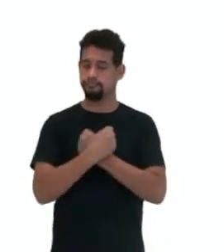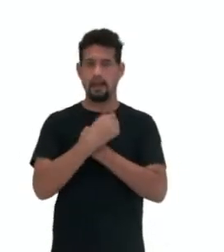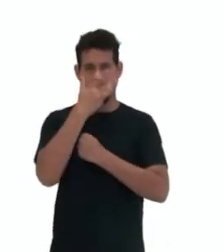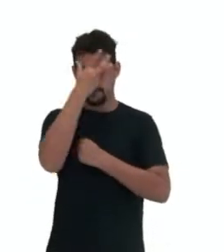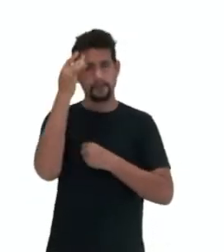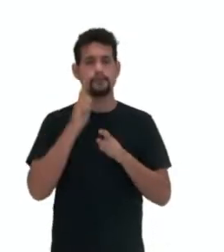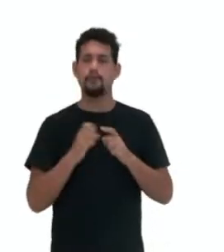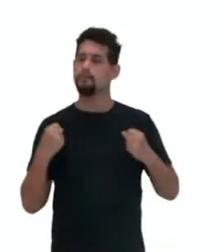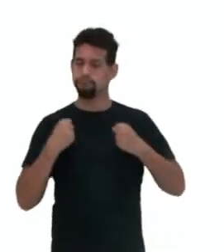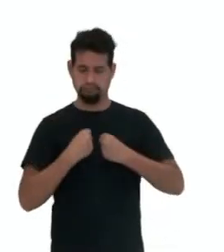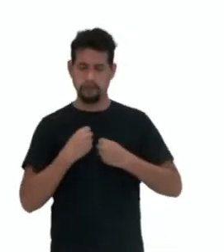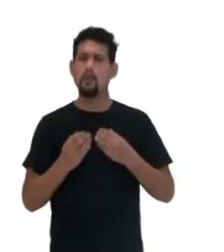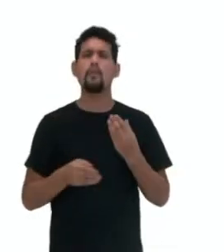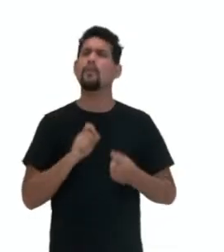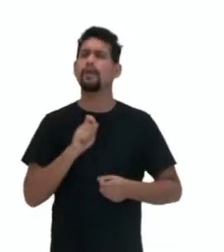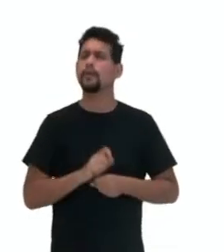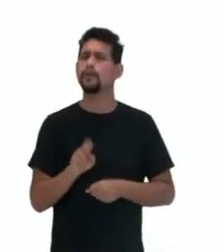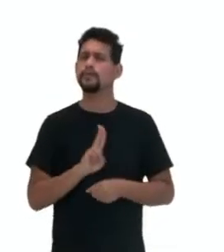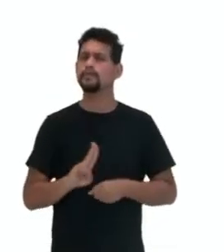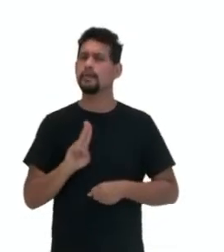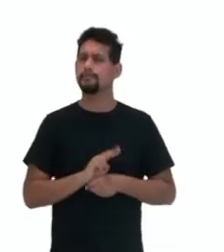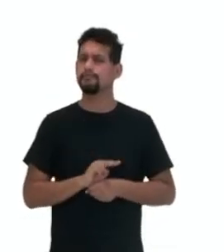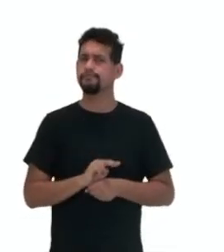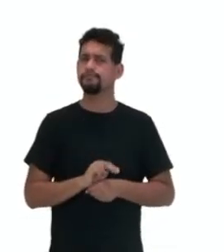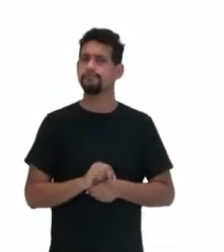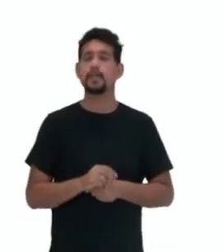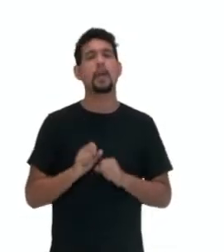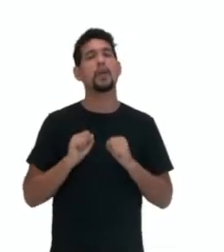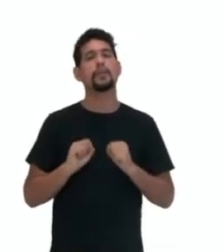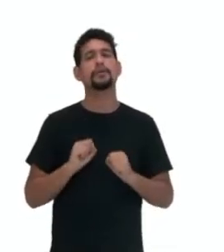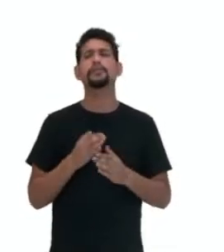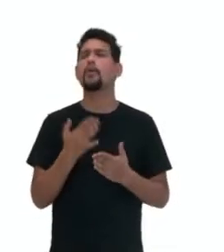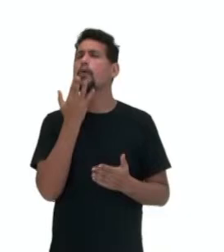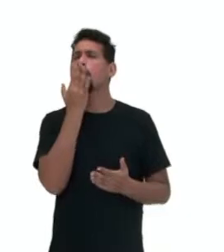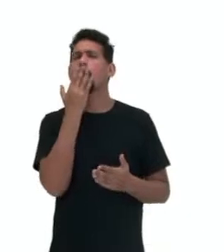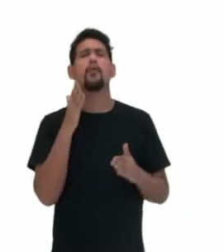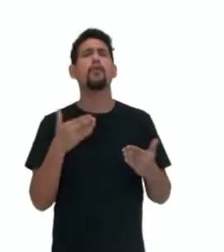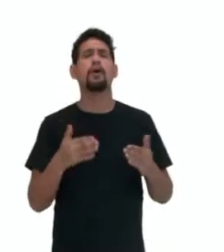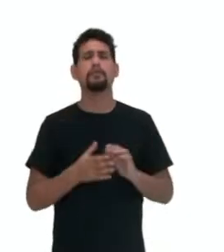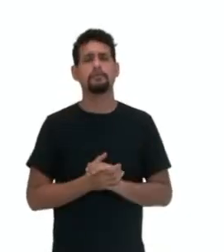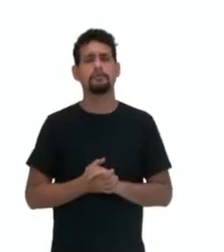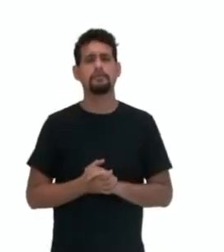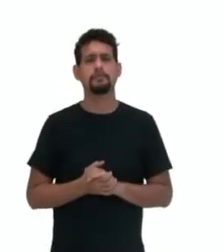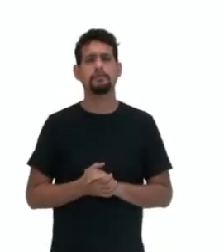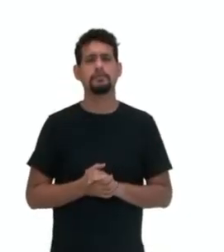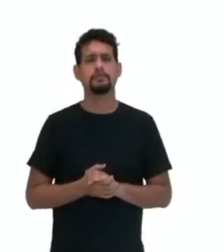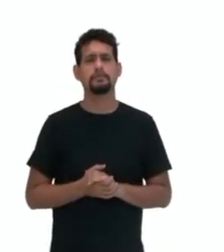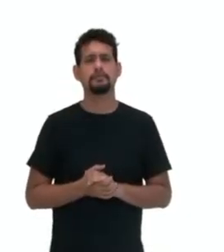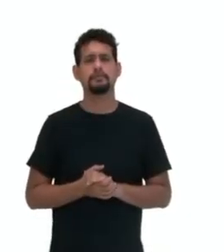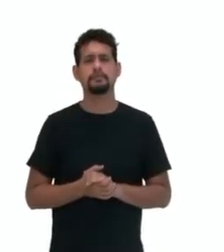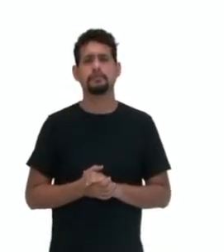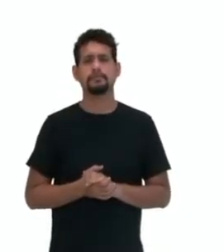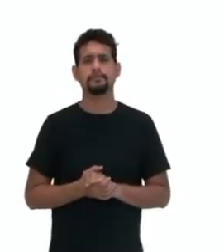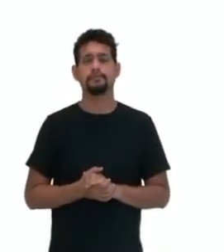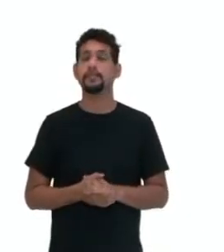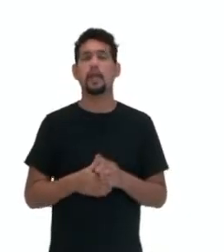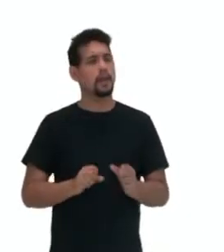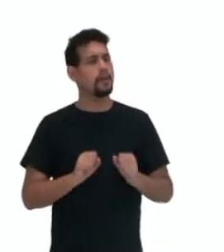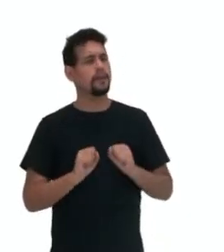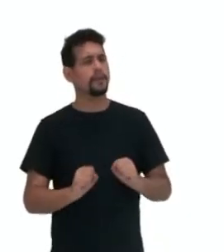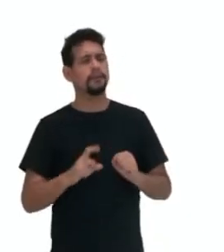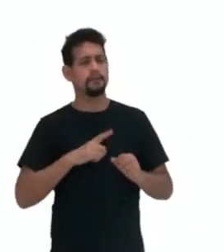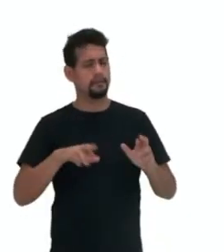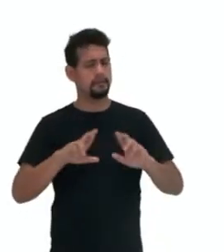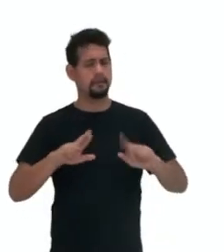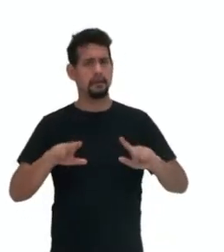de jiu-jitsu deve utilizar? Essa vestimenta ela pode ser de que cor? Que cor que vocês acham que pode ser utilizada? E elas podem